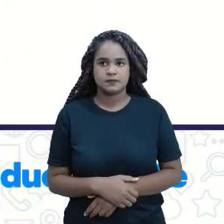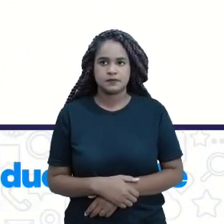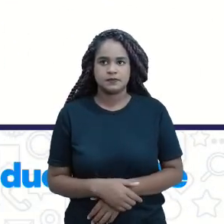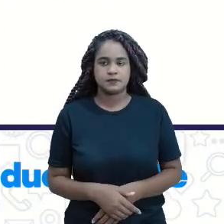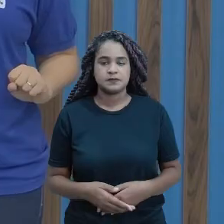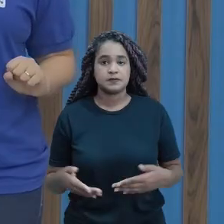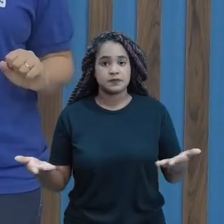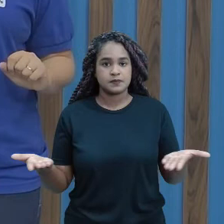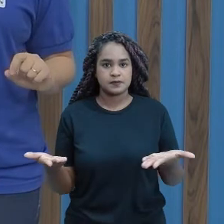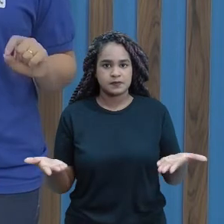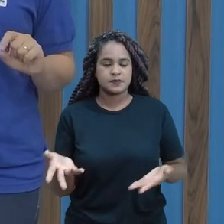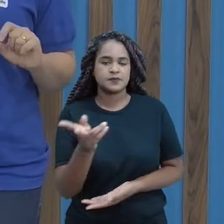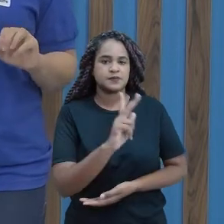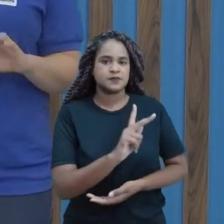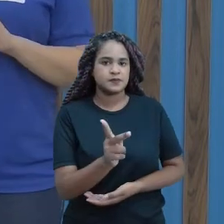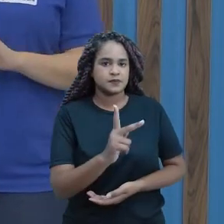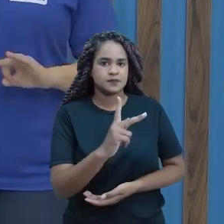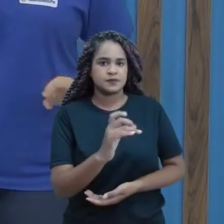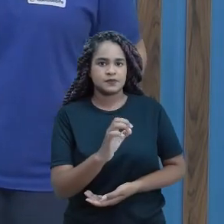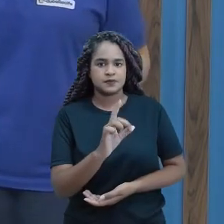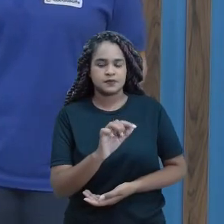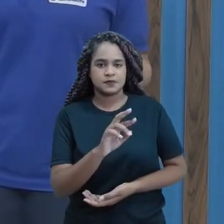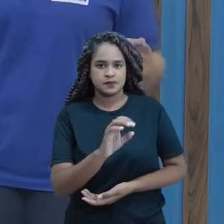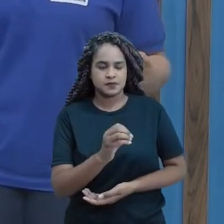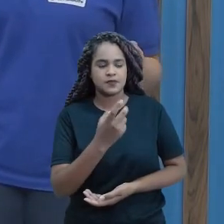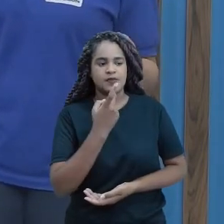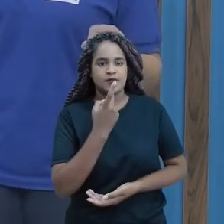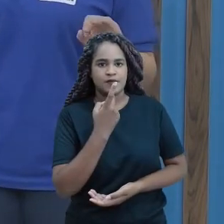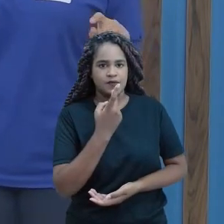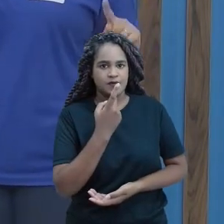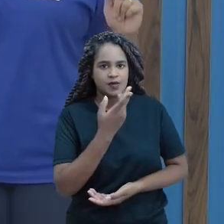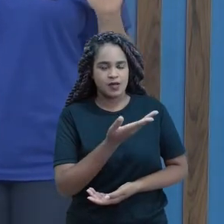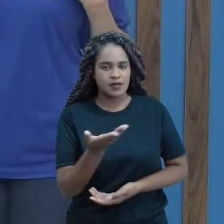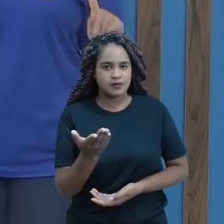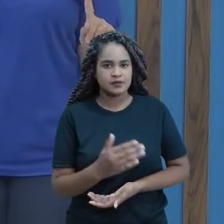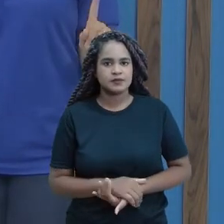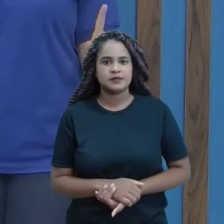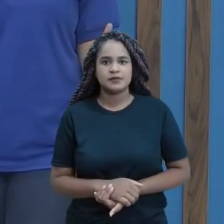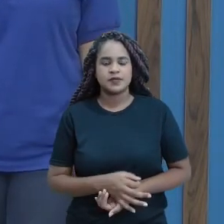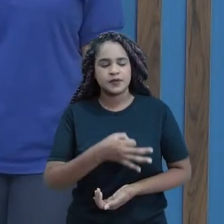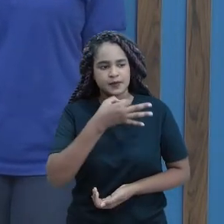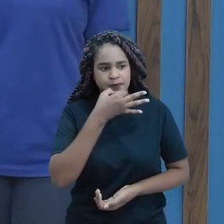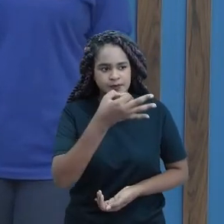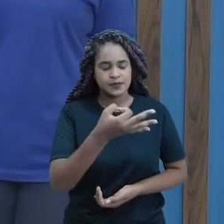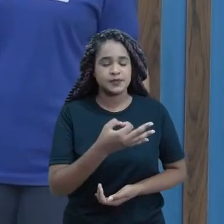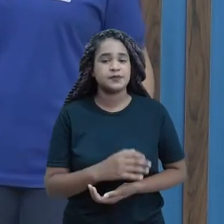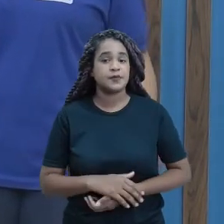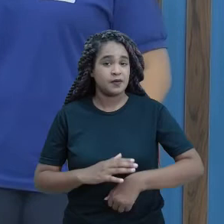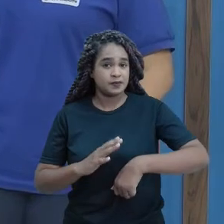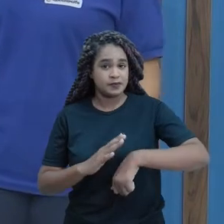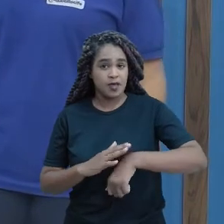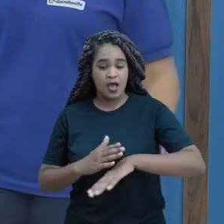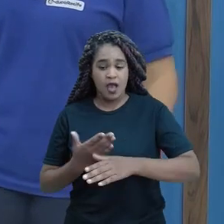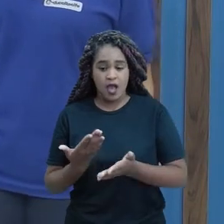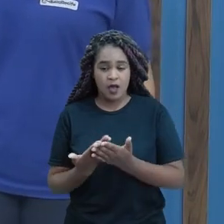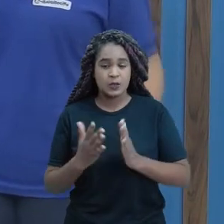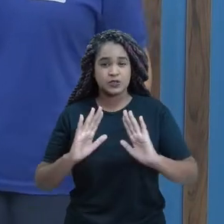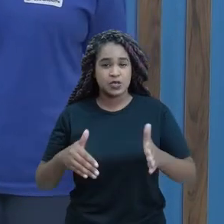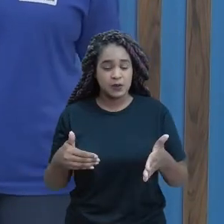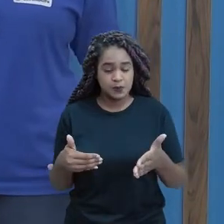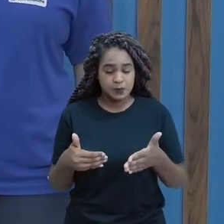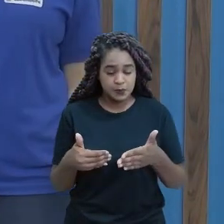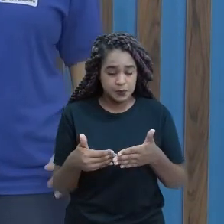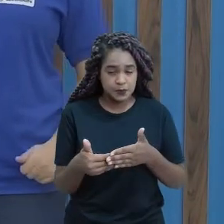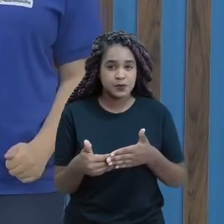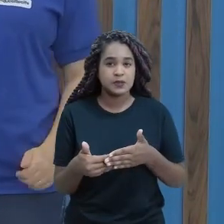eu voltar aqui para o professor Pedro rapidinho para ele fazer as considerações até esse primeiro momento. O tempo da aula já está acabando, então, de repente, a gente segura